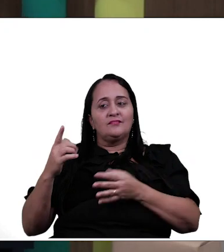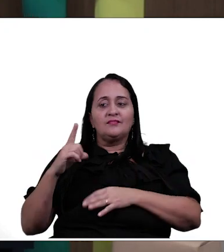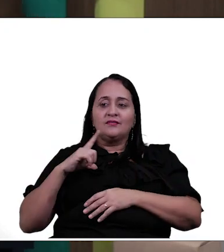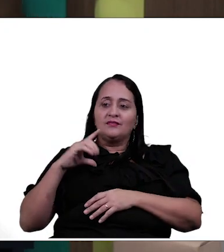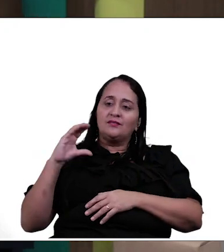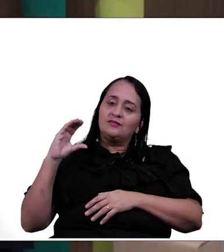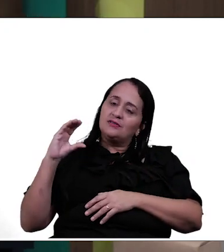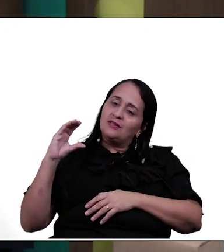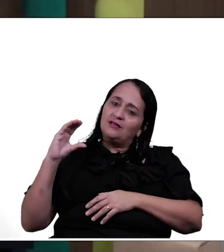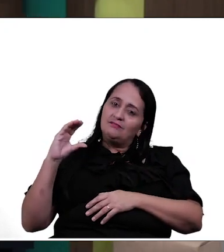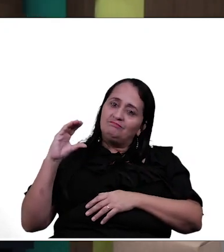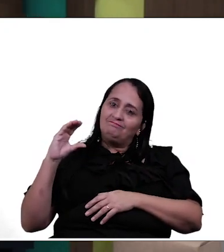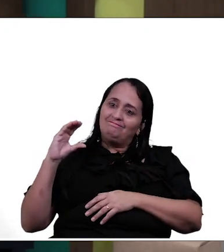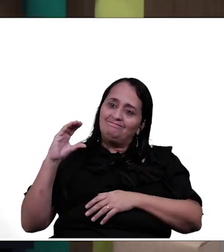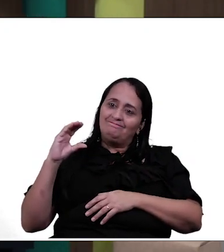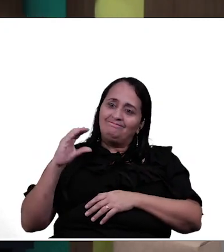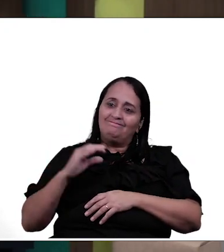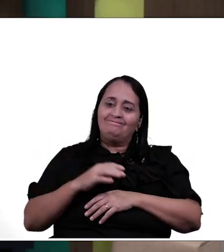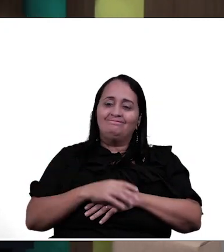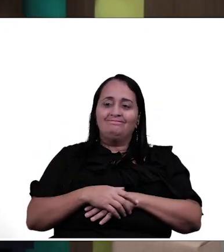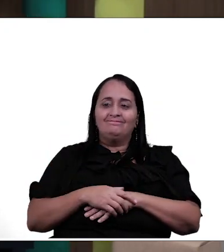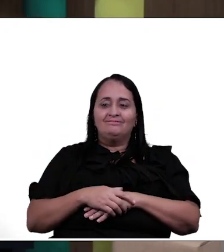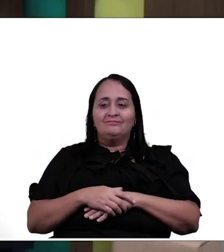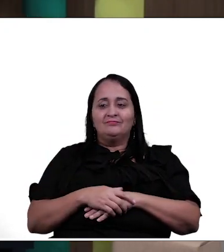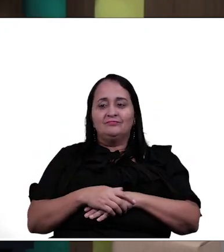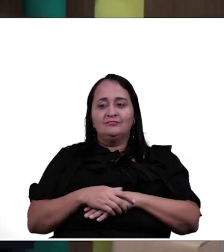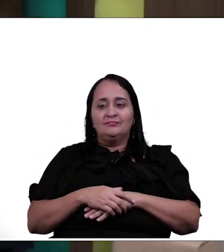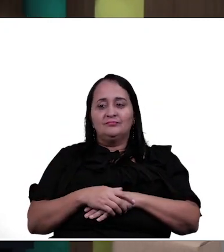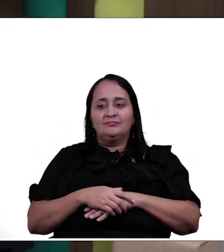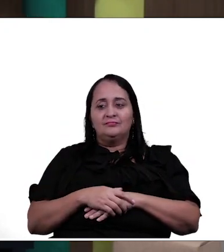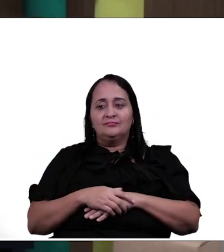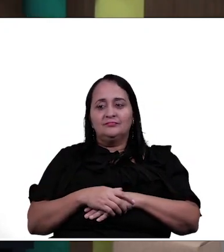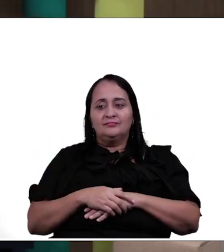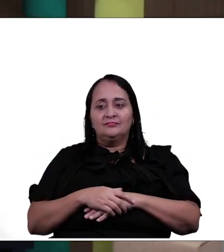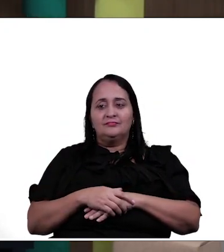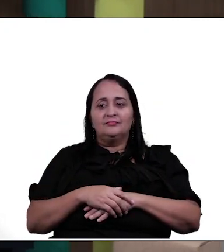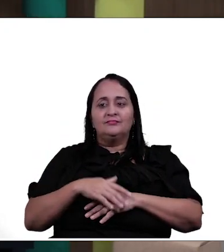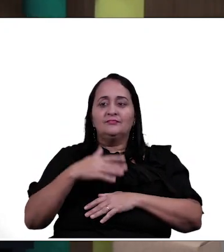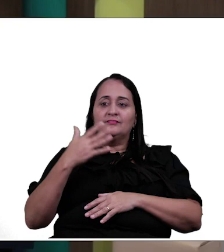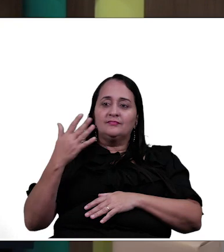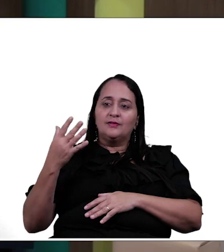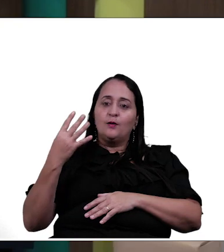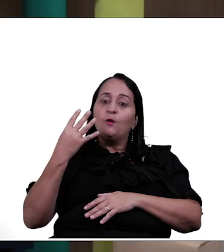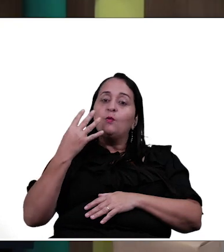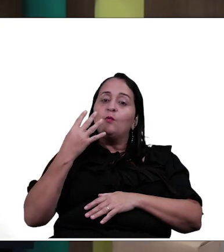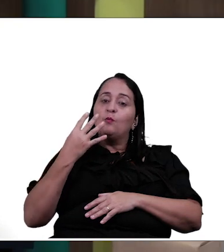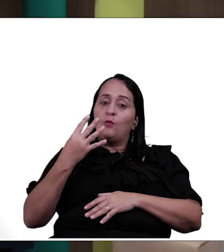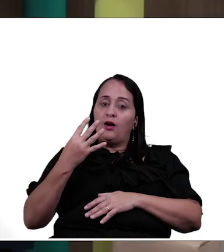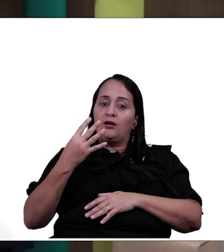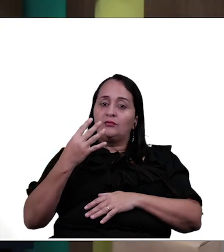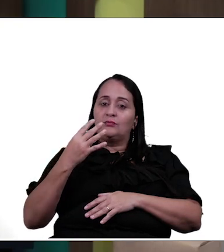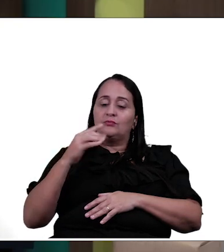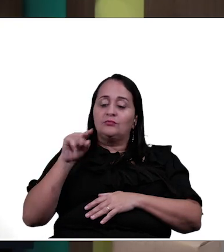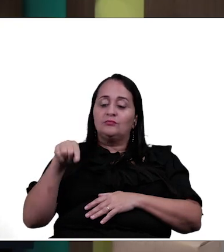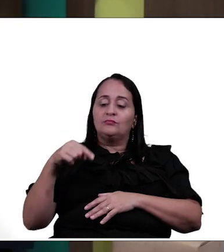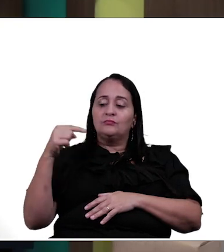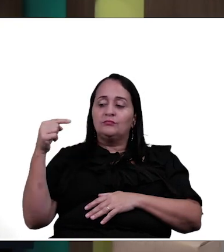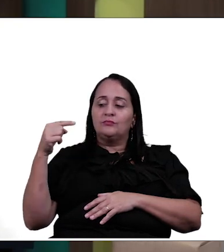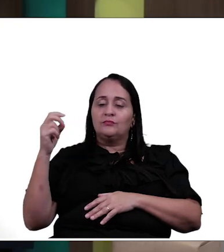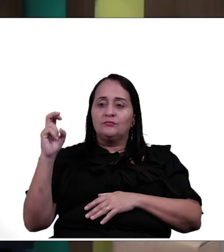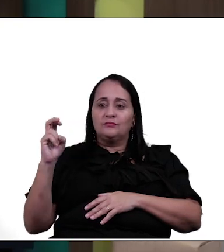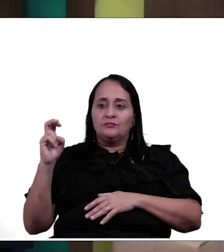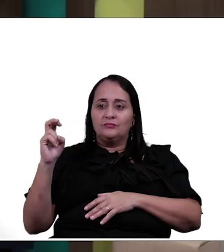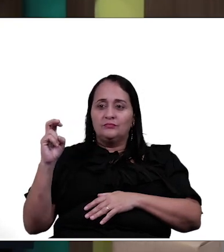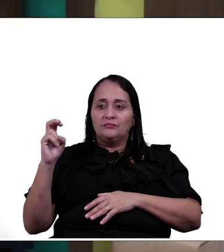nós. Ora, foi dito no início da nossa aula que número racional é todo número que pode